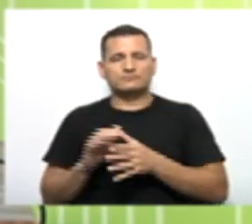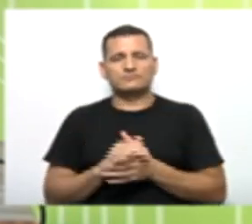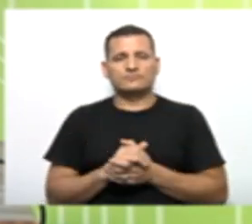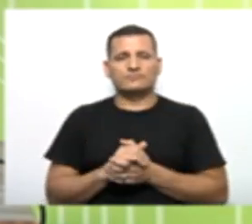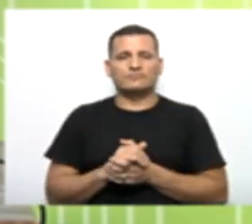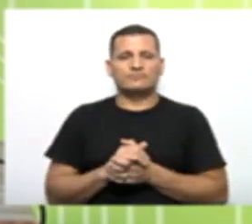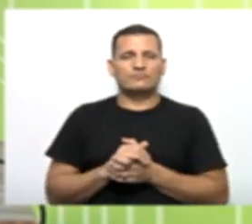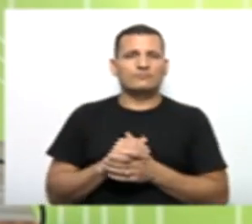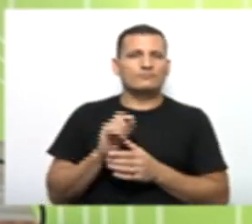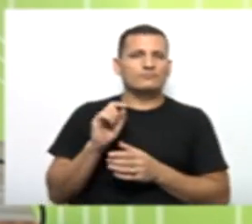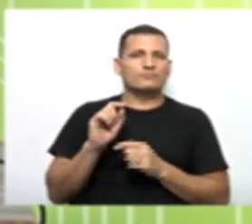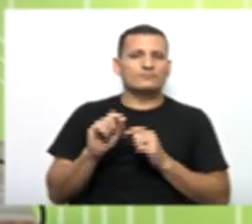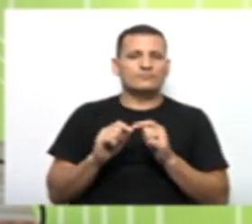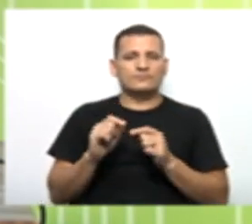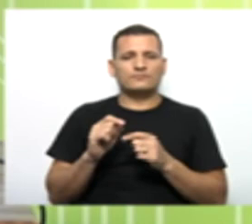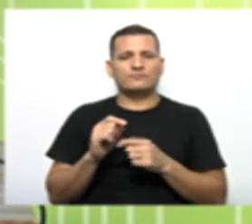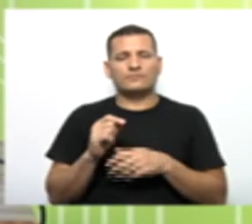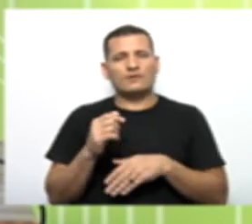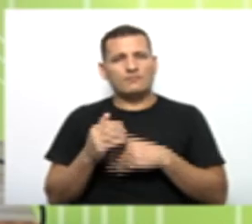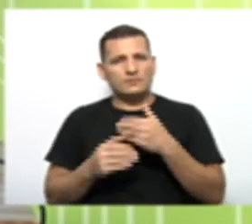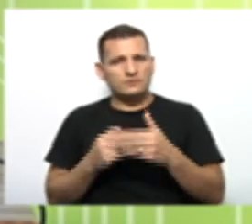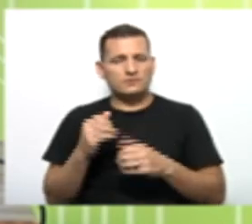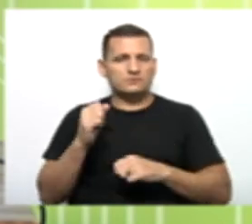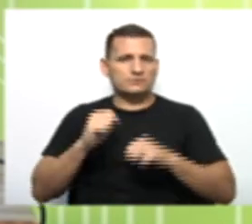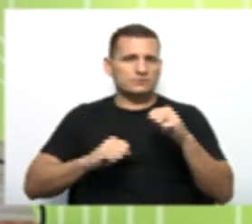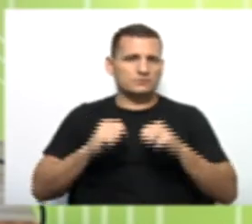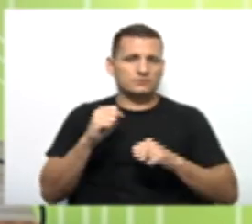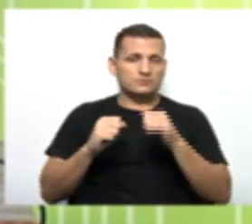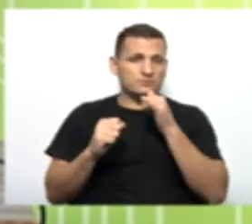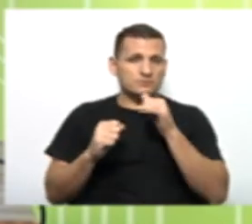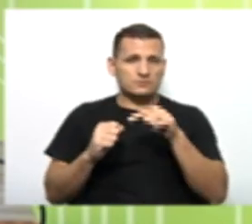através de processos de industrialização, caso